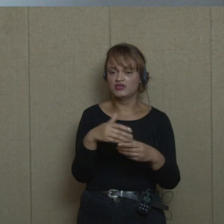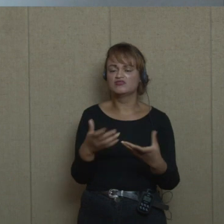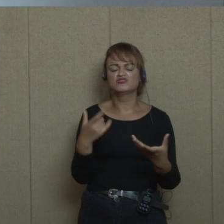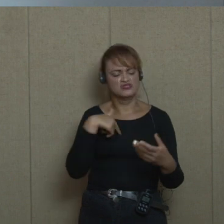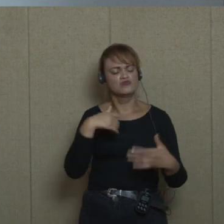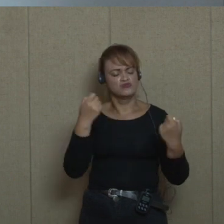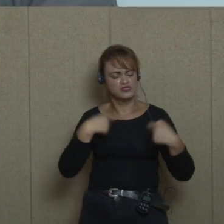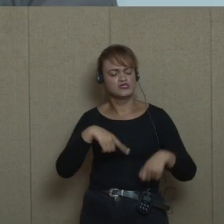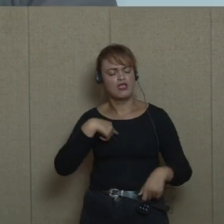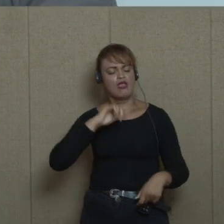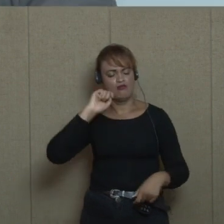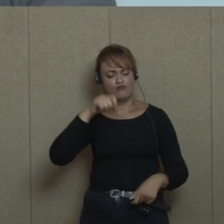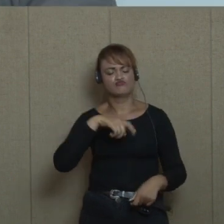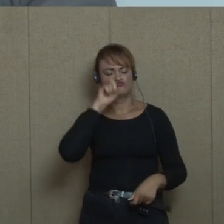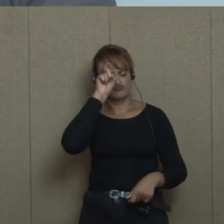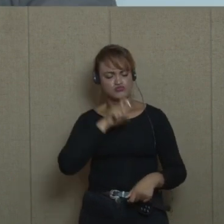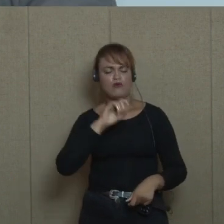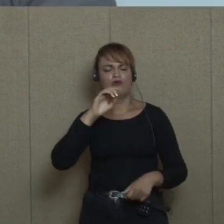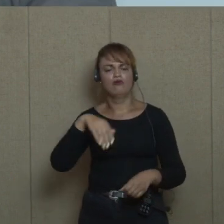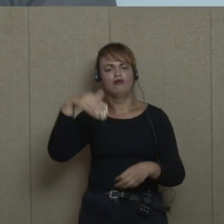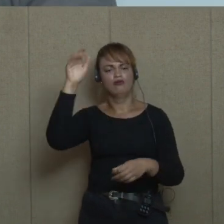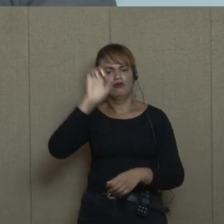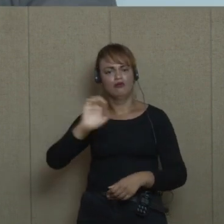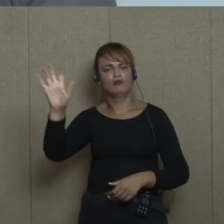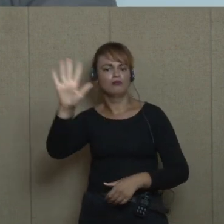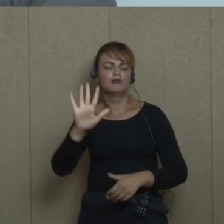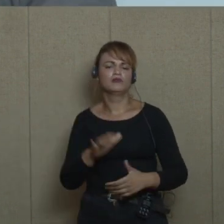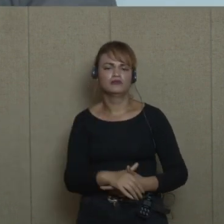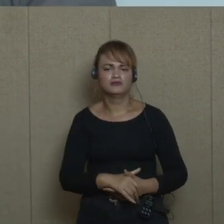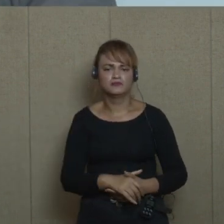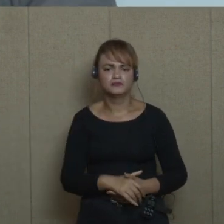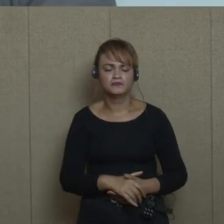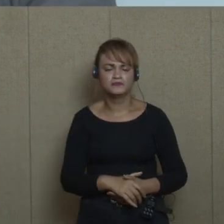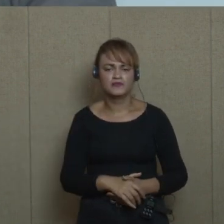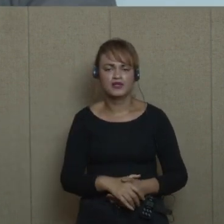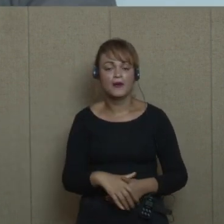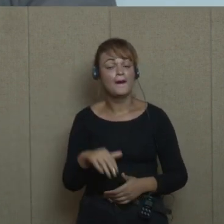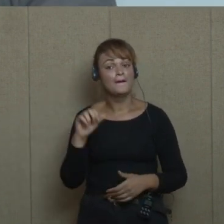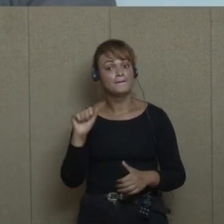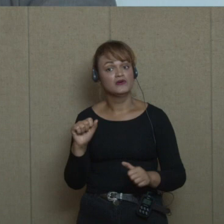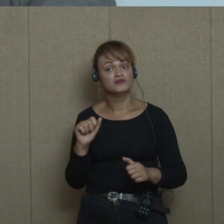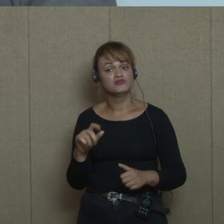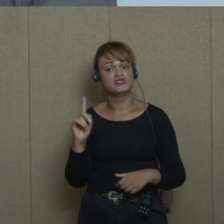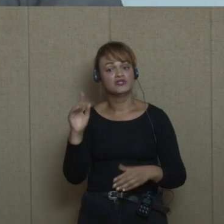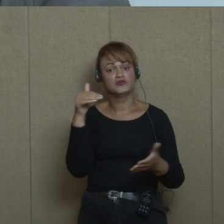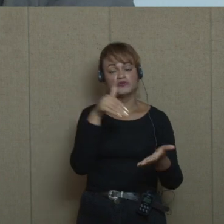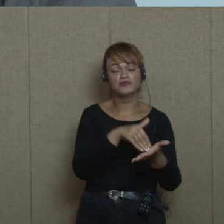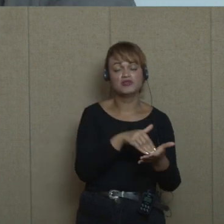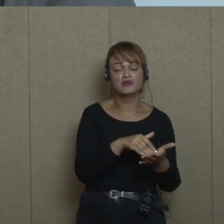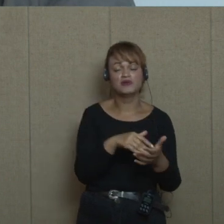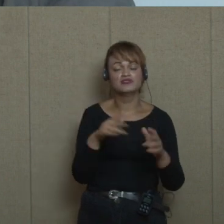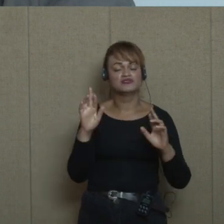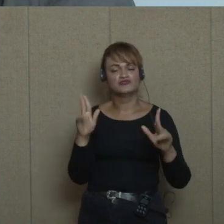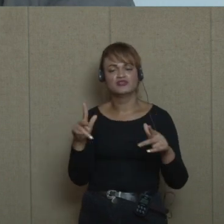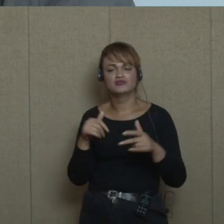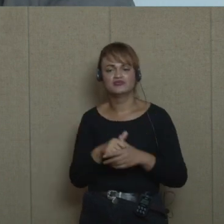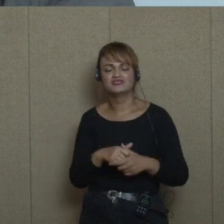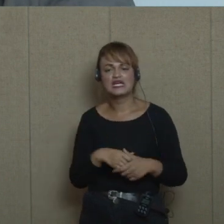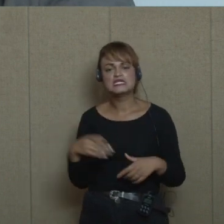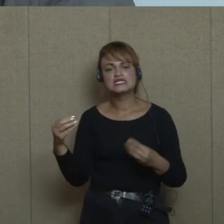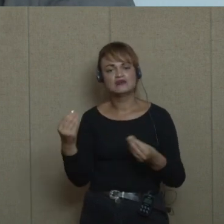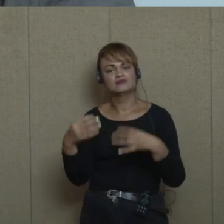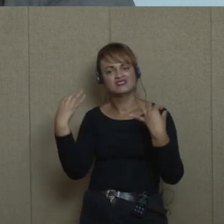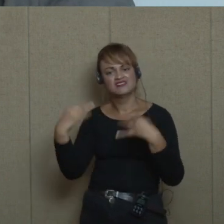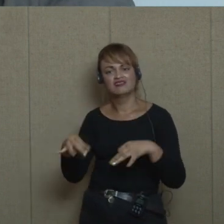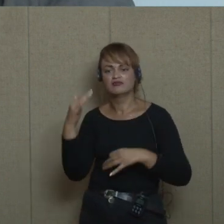europeus. Talvez no final eles sejam mais europeus do que outros. Há uma certeza para